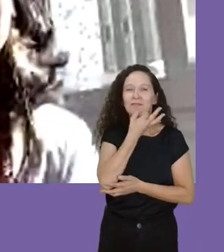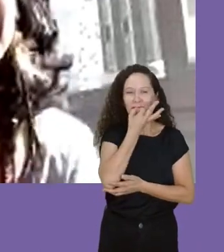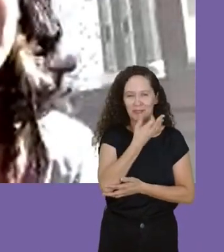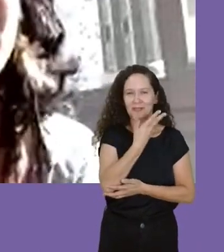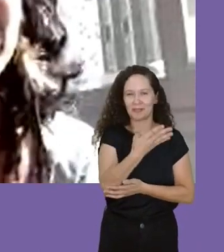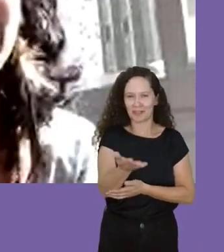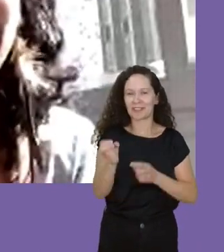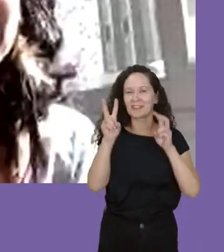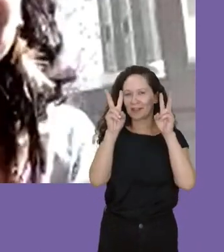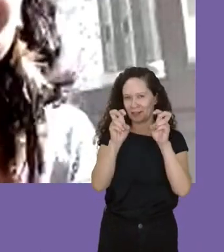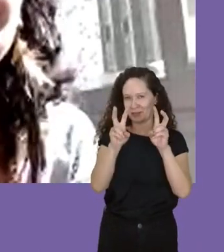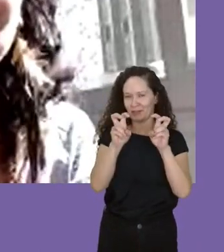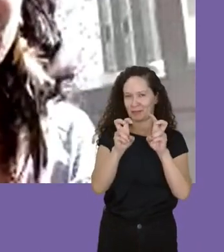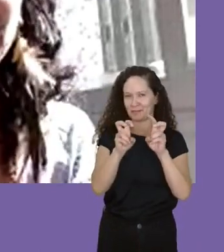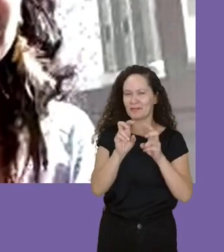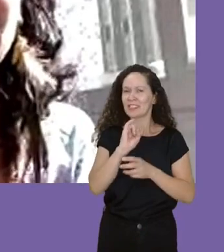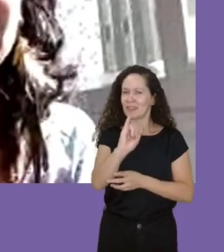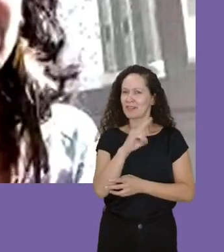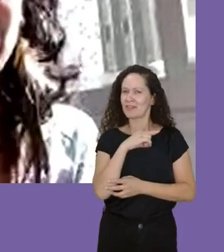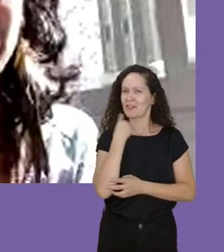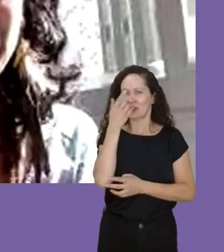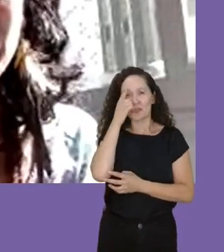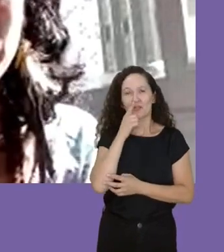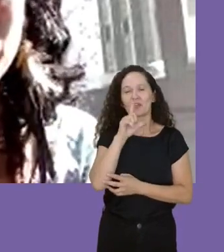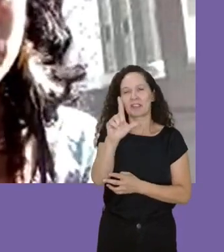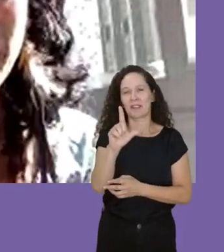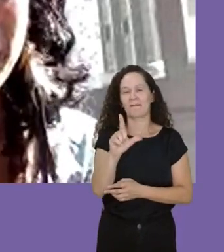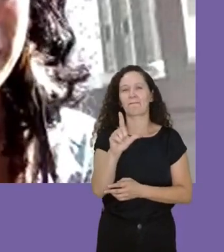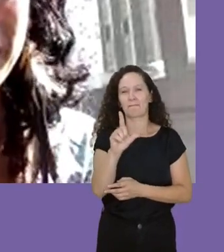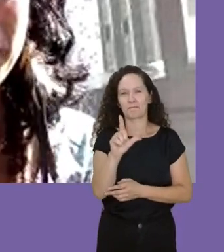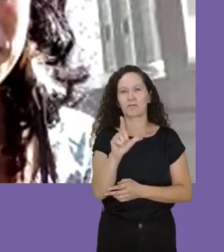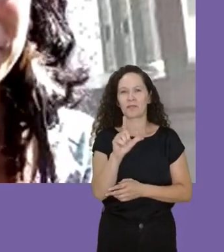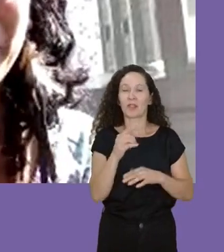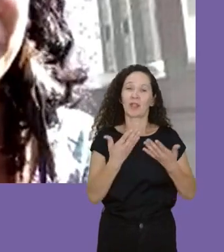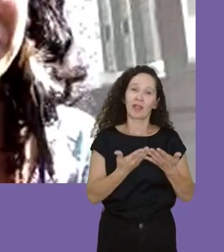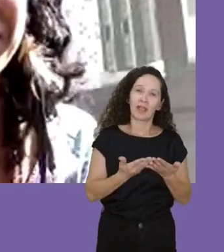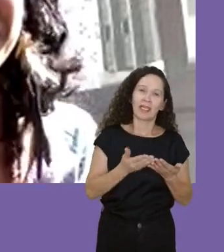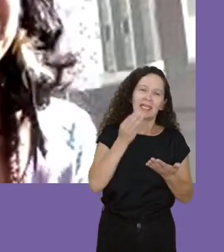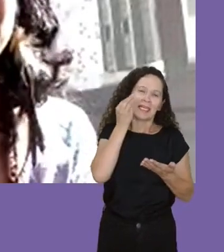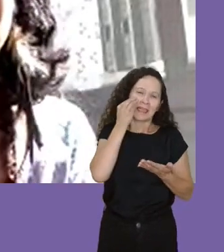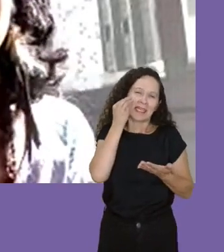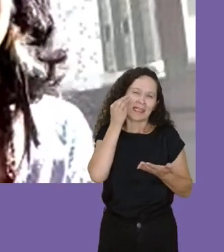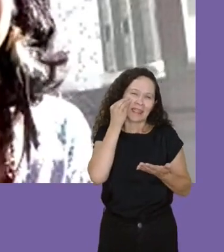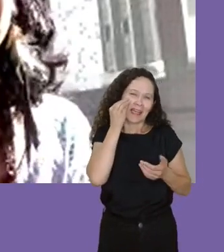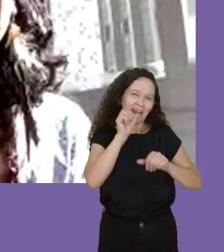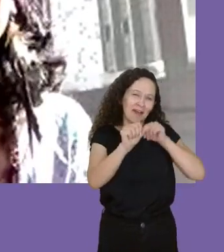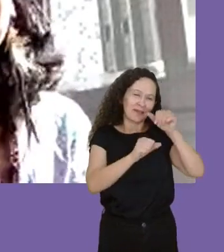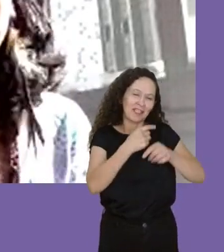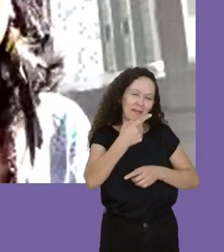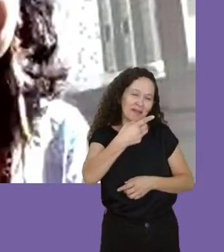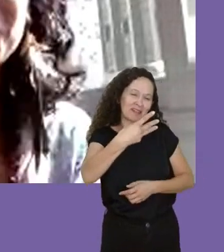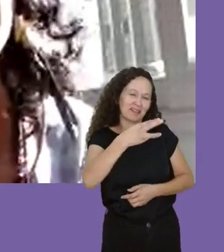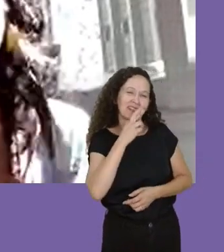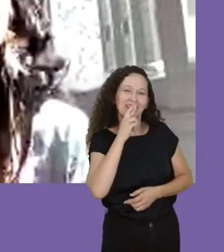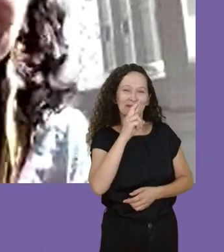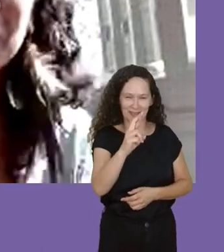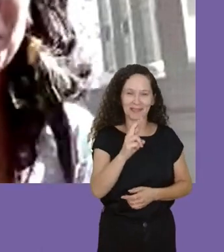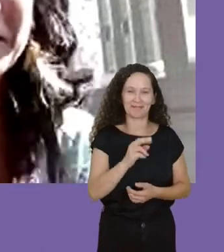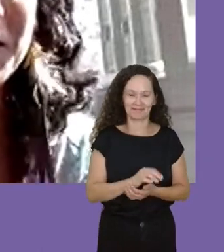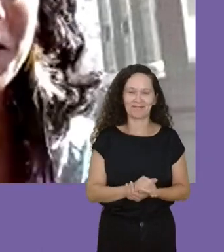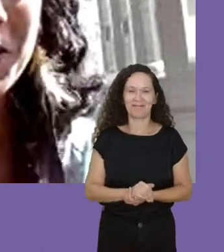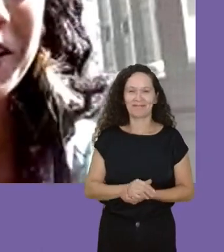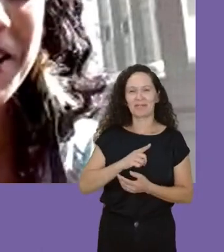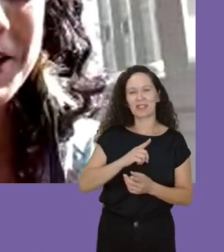sobre essa questão. Aí se a gente puder, então, até mudar a ordem que a gente falou, para a gente, né,